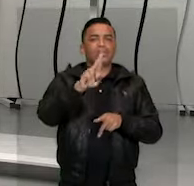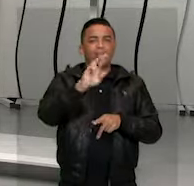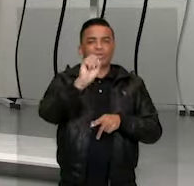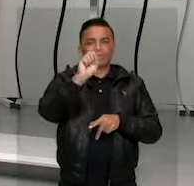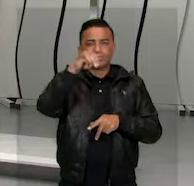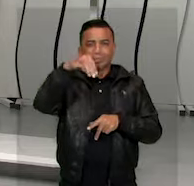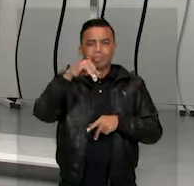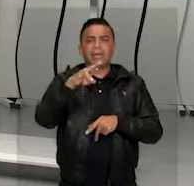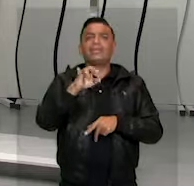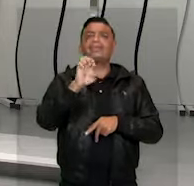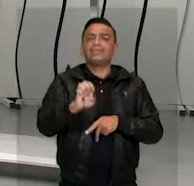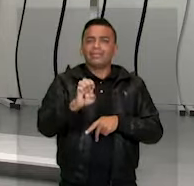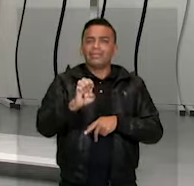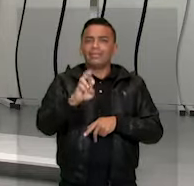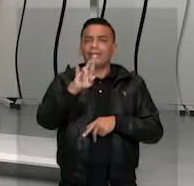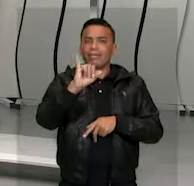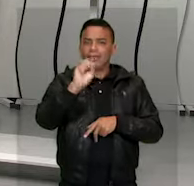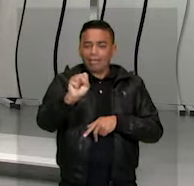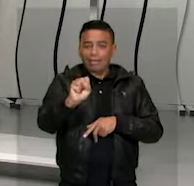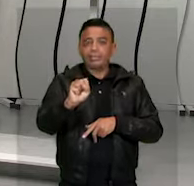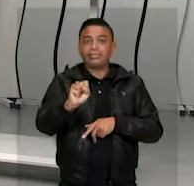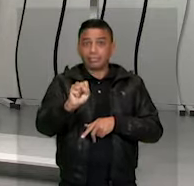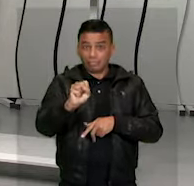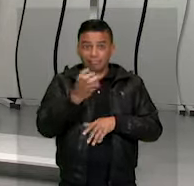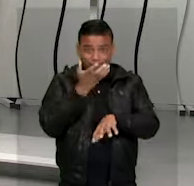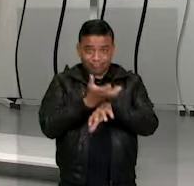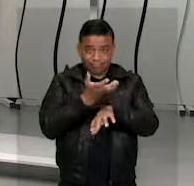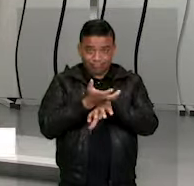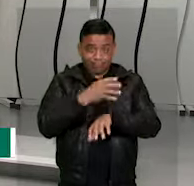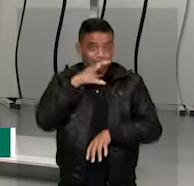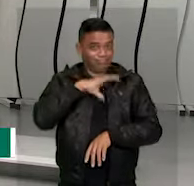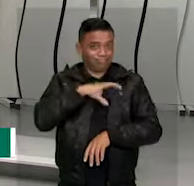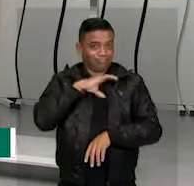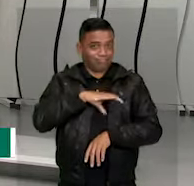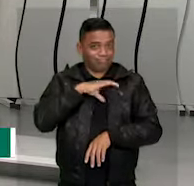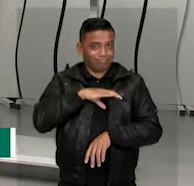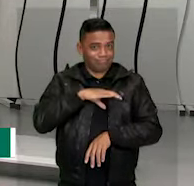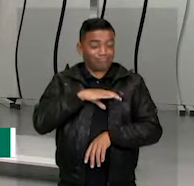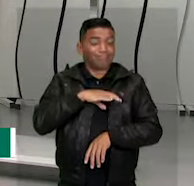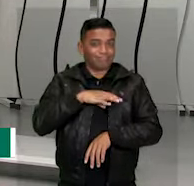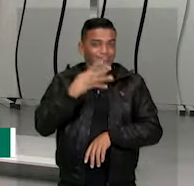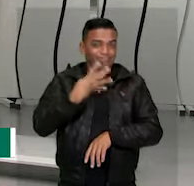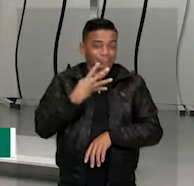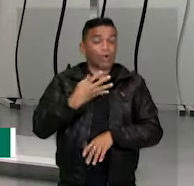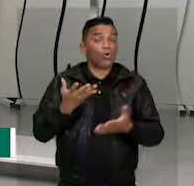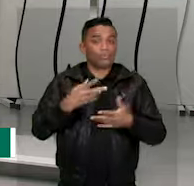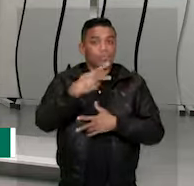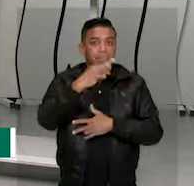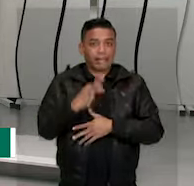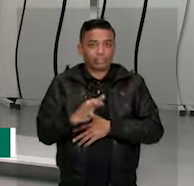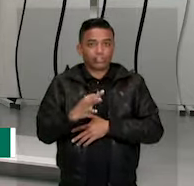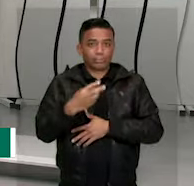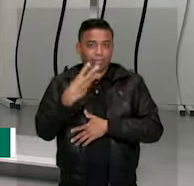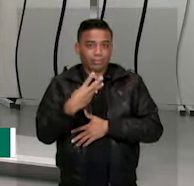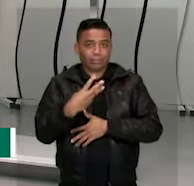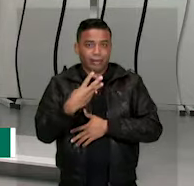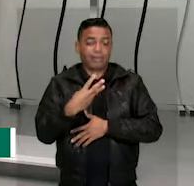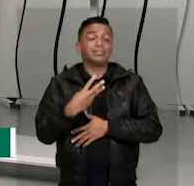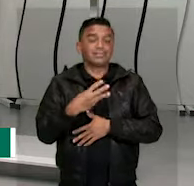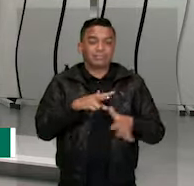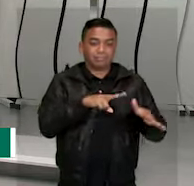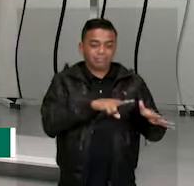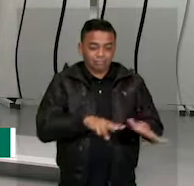nosso componente língua portuguesa, 4º. Hoje é o PET 3, não é? E a semana? Semana